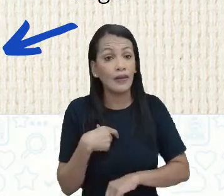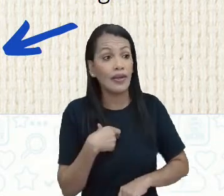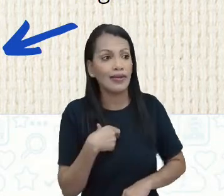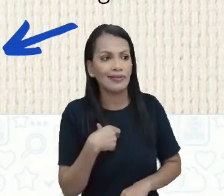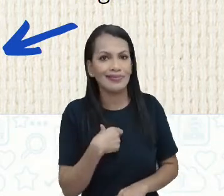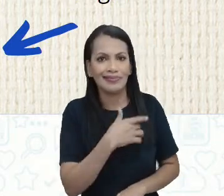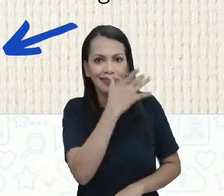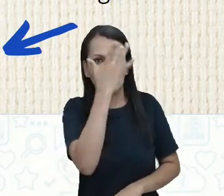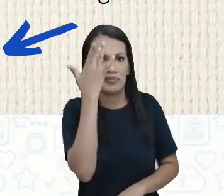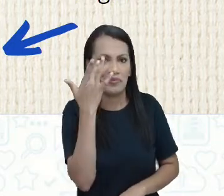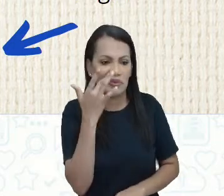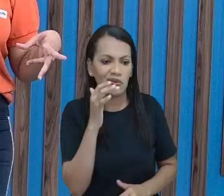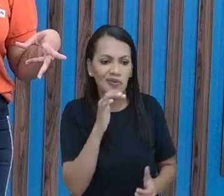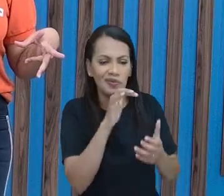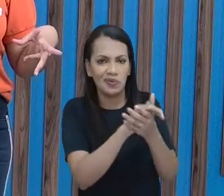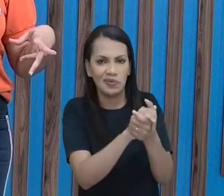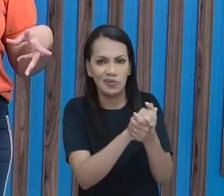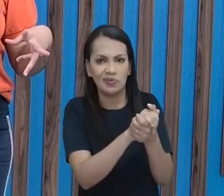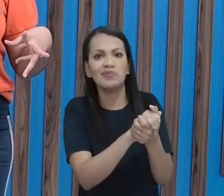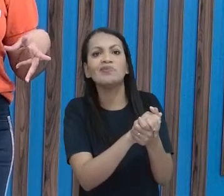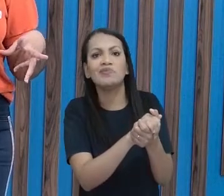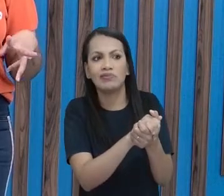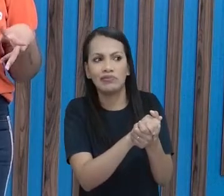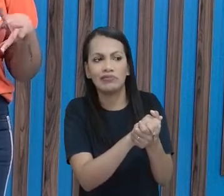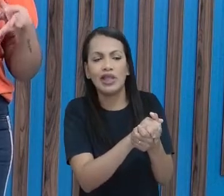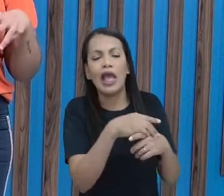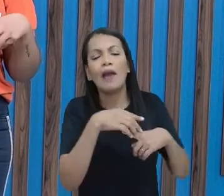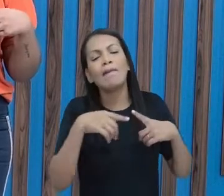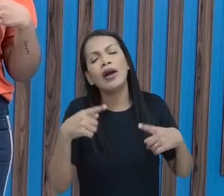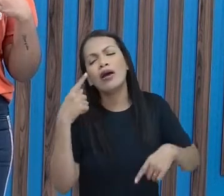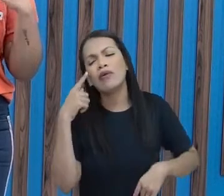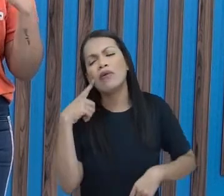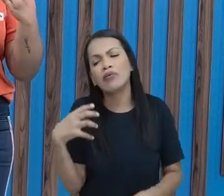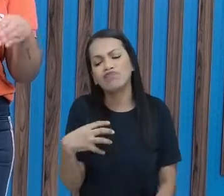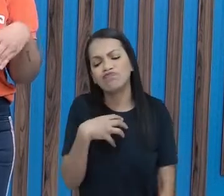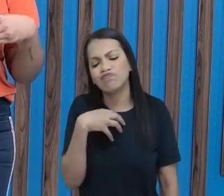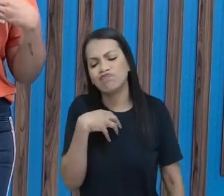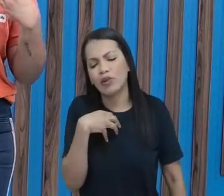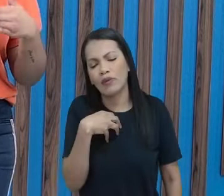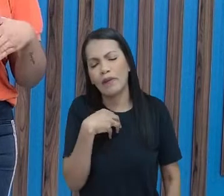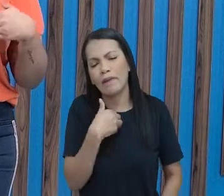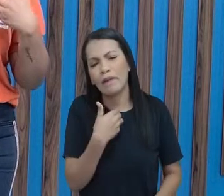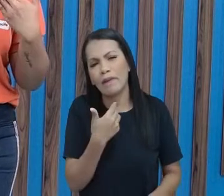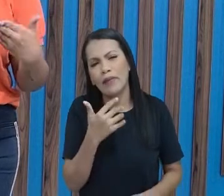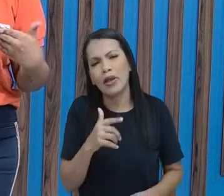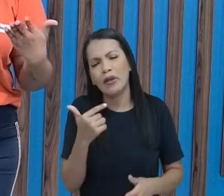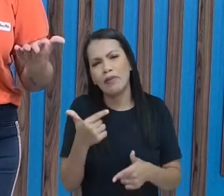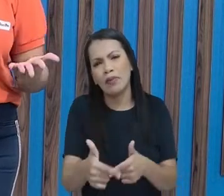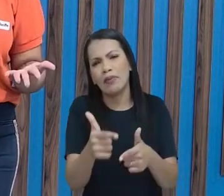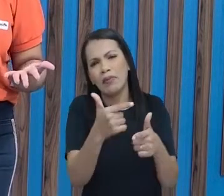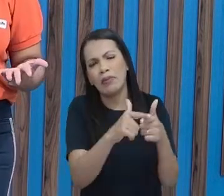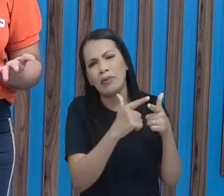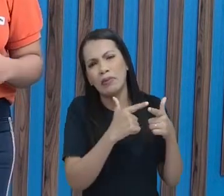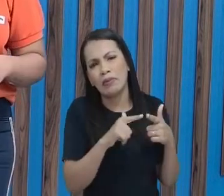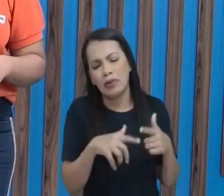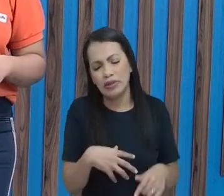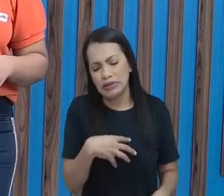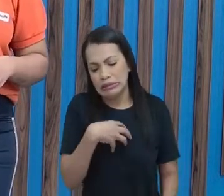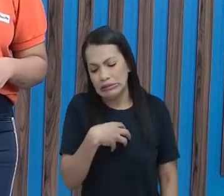disso, surgem os problemas. Ela se percebe infeliz dentro dessa